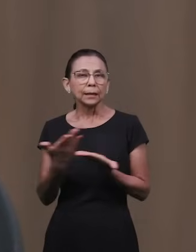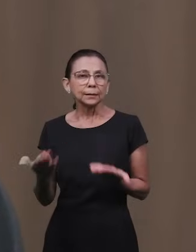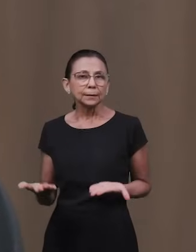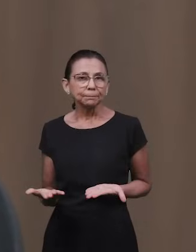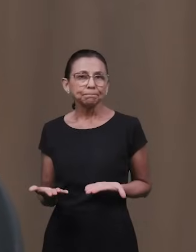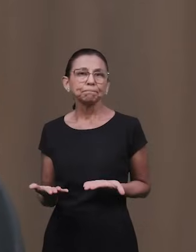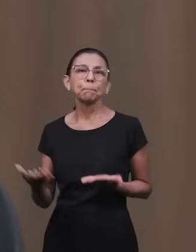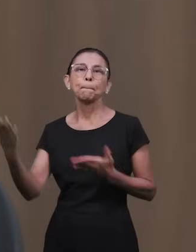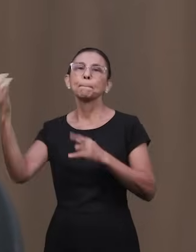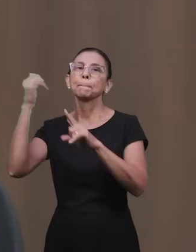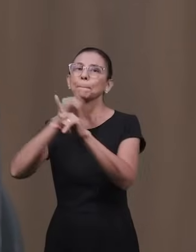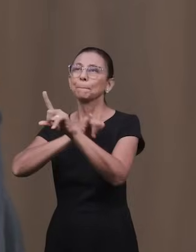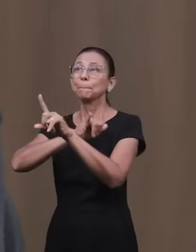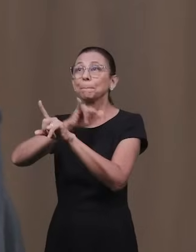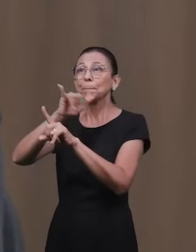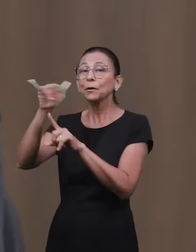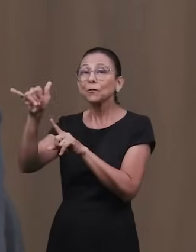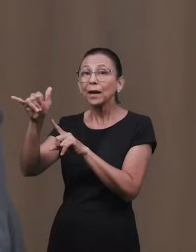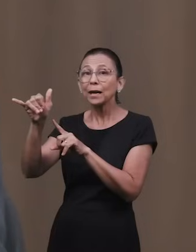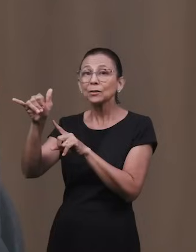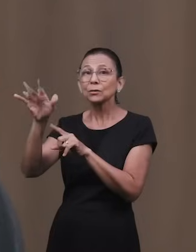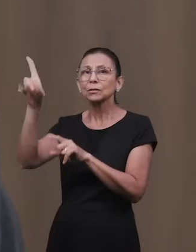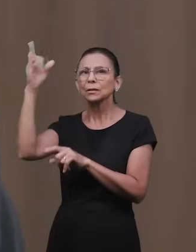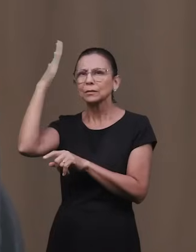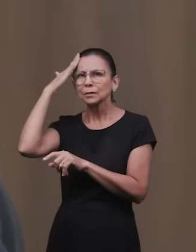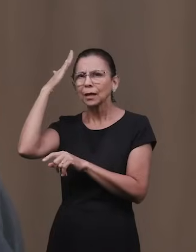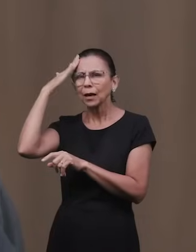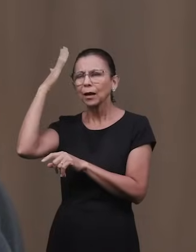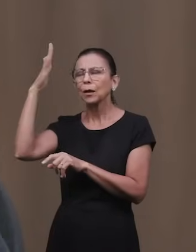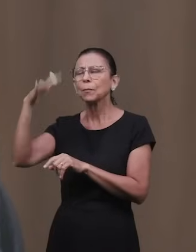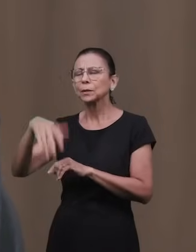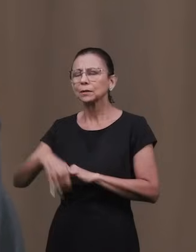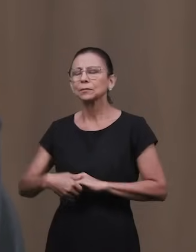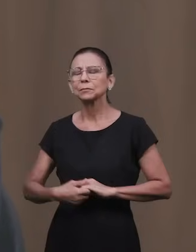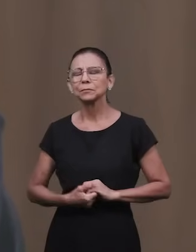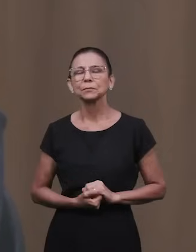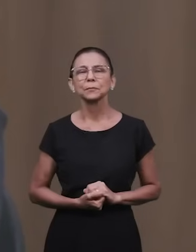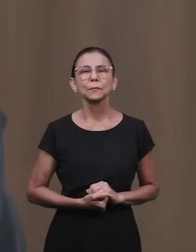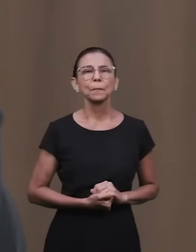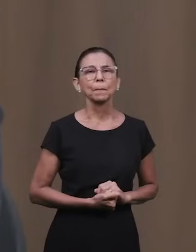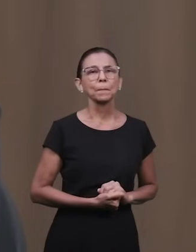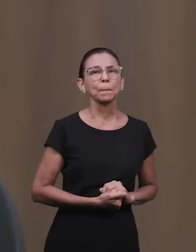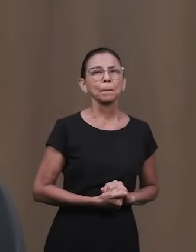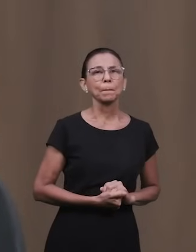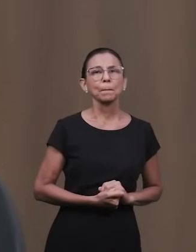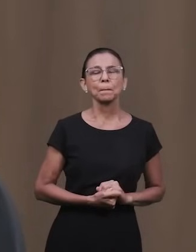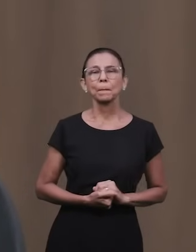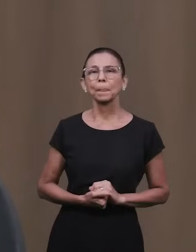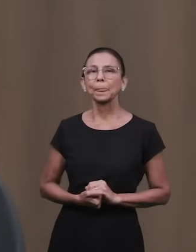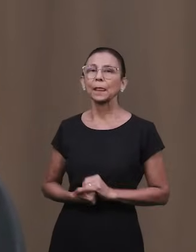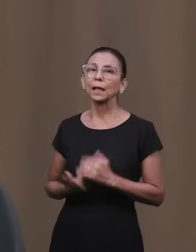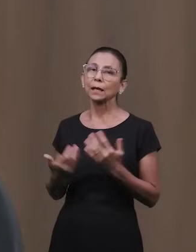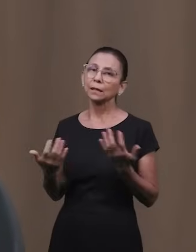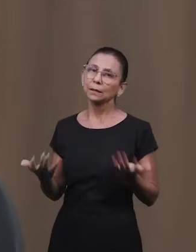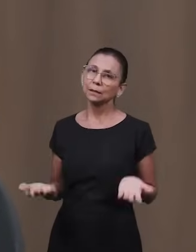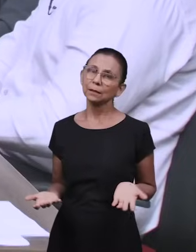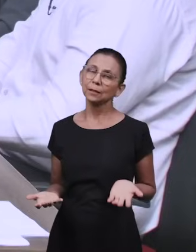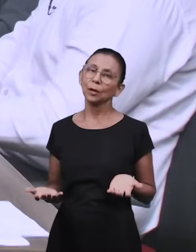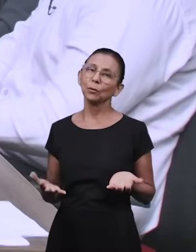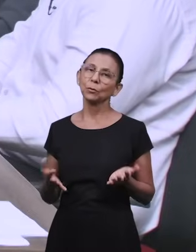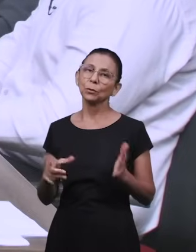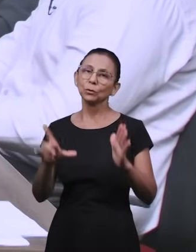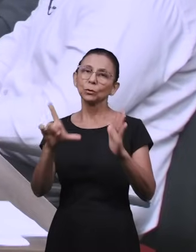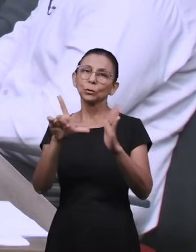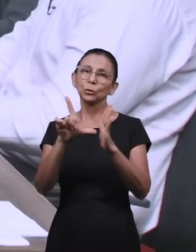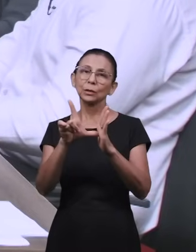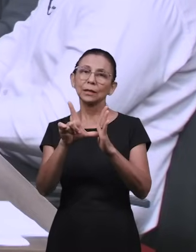profética. E aí, com isso, a profecia também alcançou, como nós falamos nos episódios anteriores, alcançou ali as nossas vidas através de